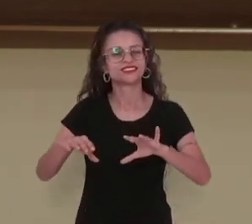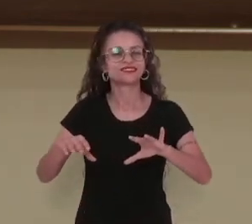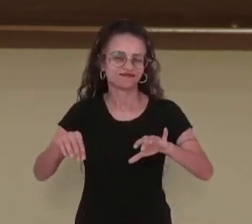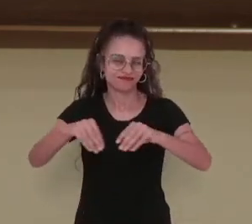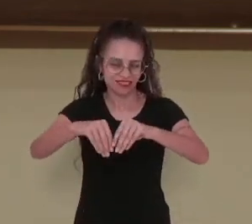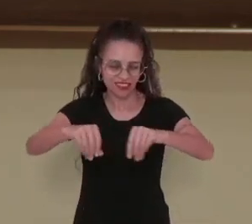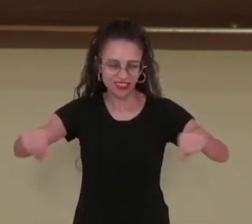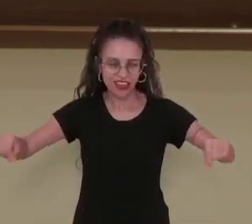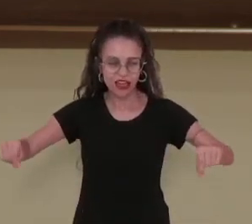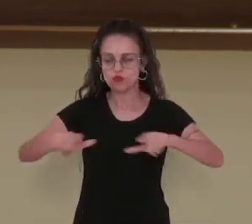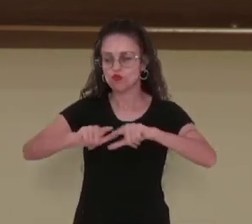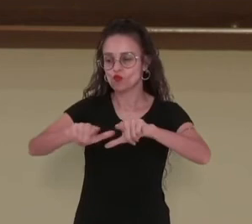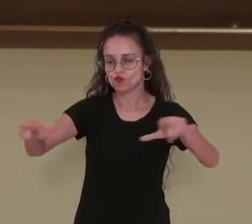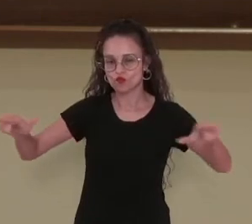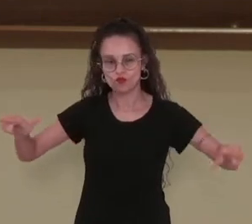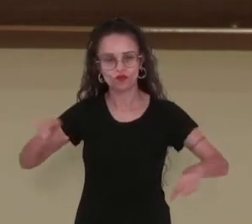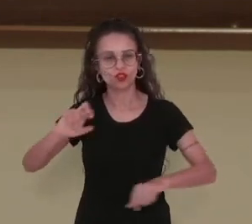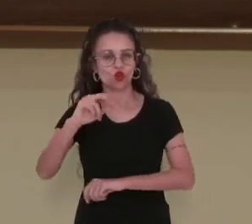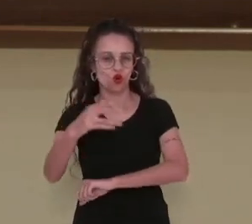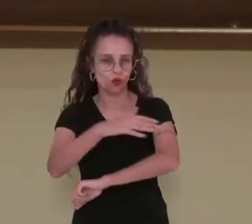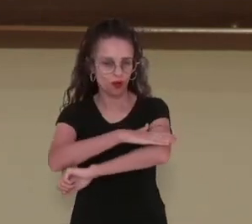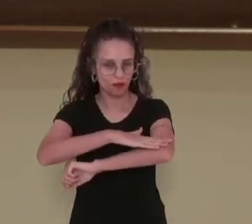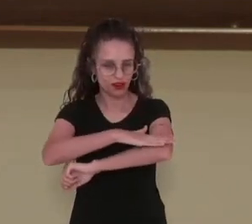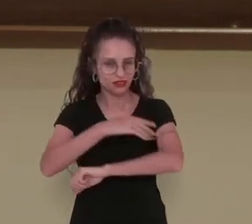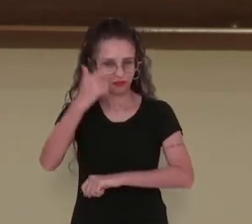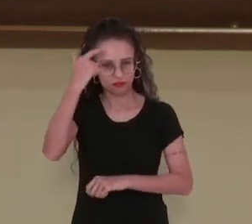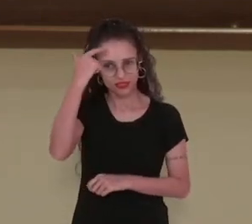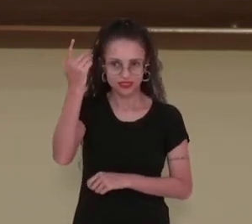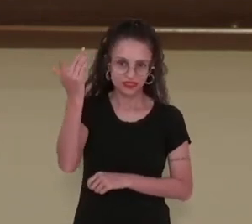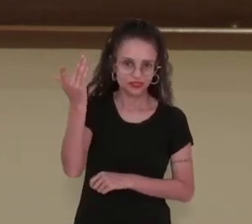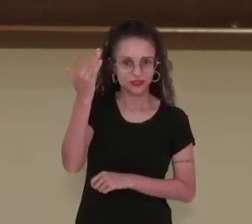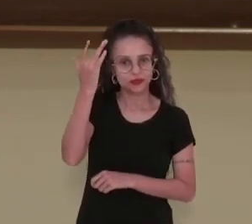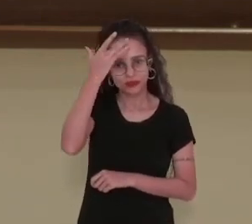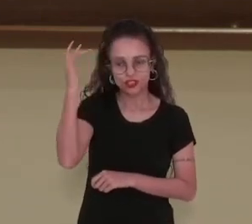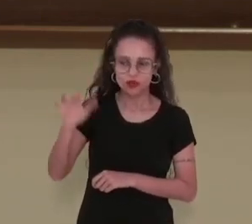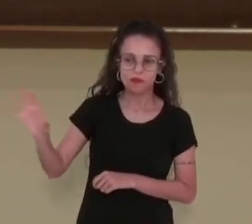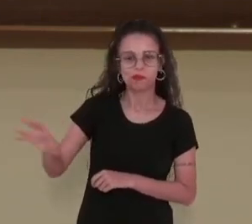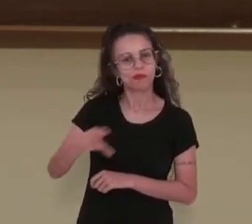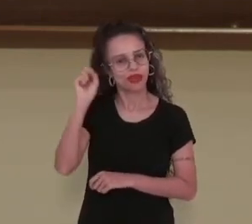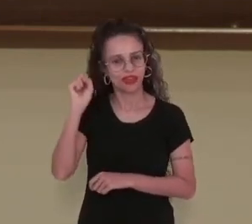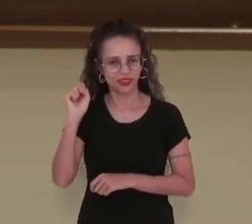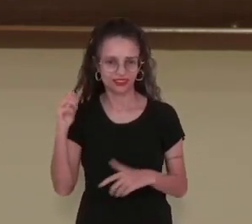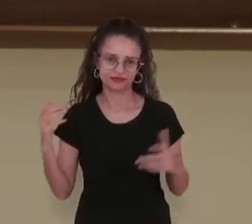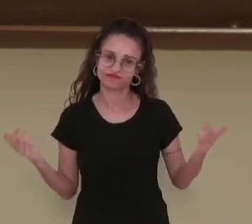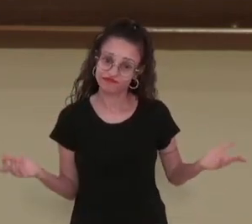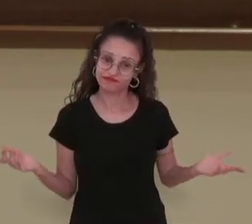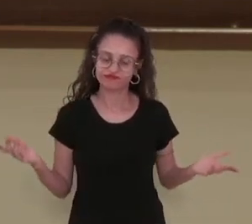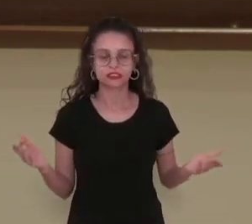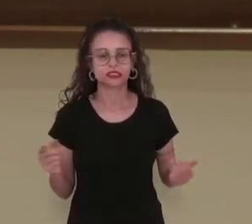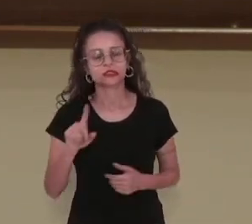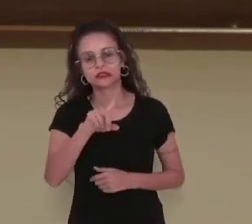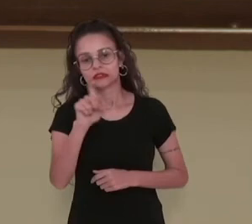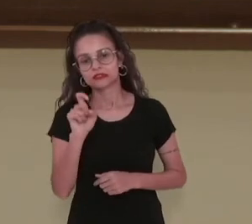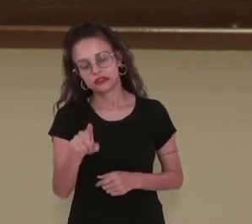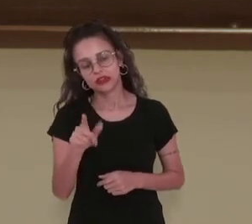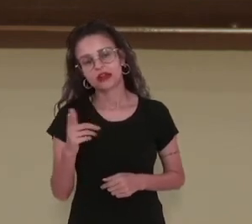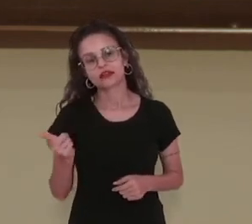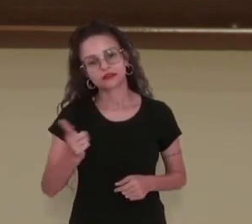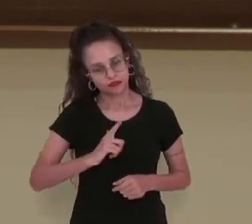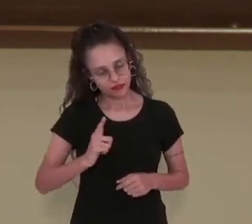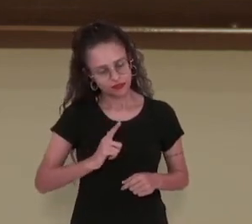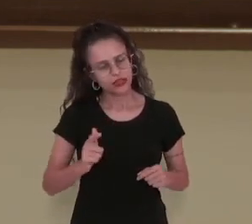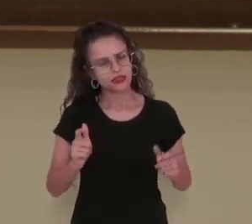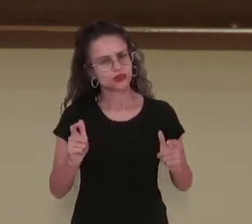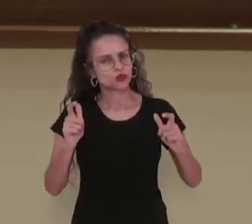que está livre ou de uma pracinha achando que alguém vai passar lá pegar e ninguém pega? Será que não teria que ter